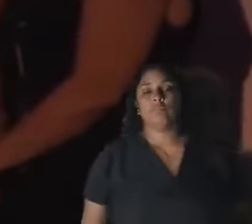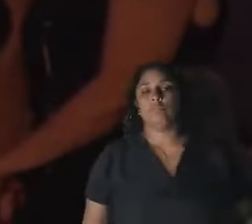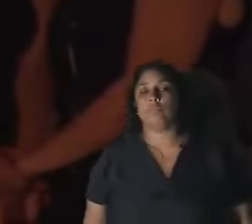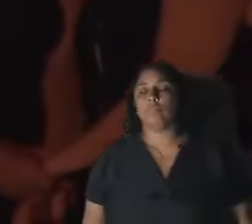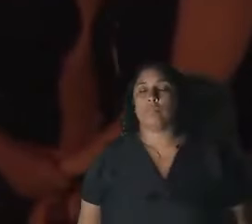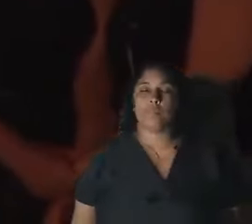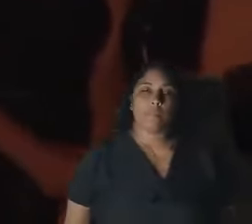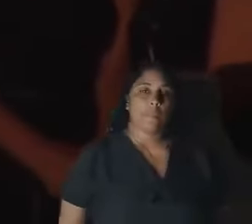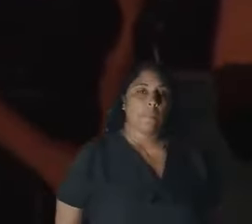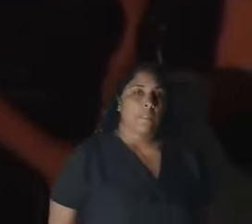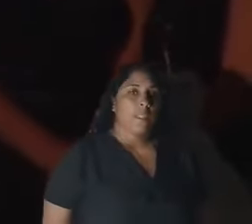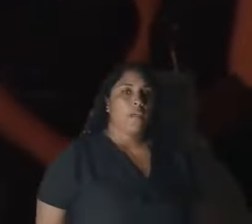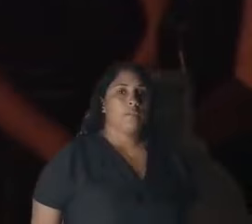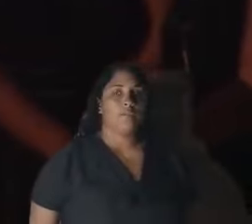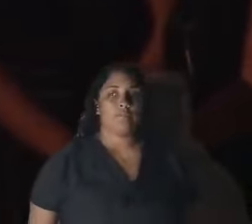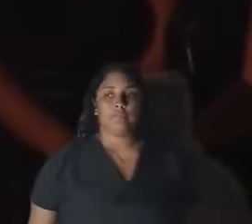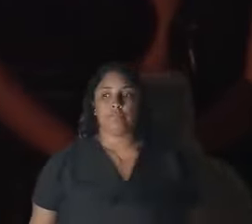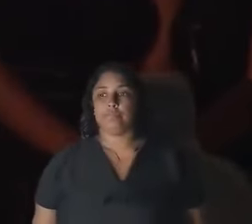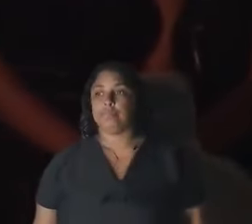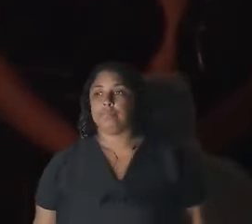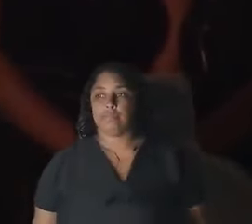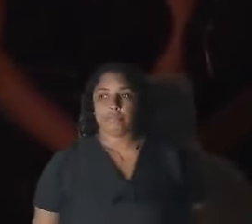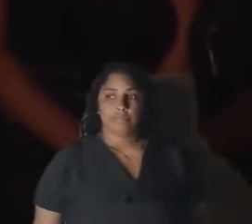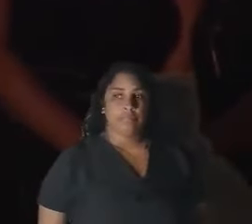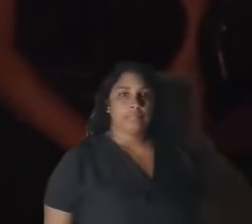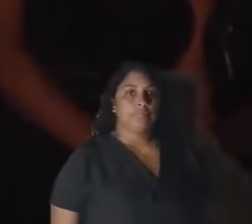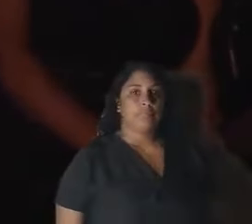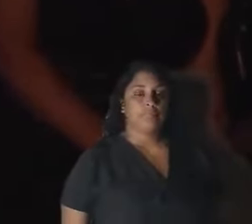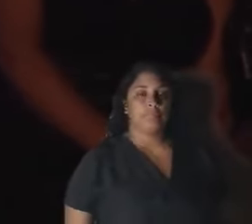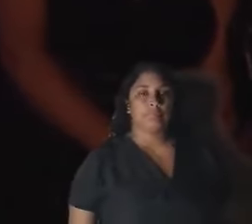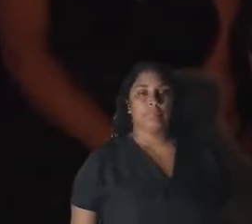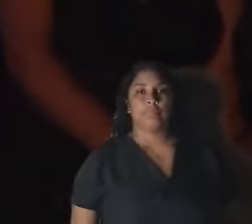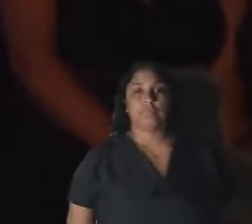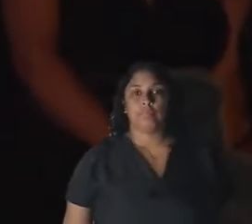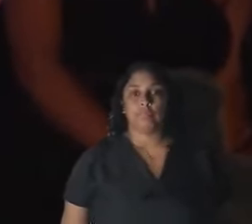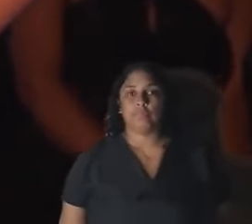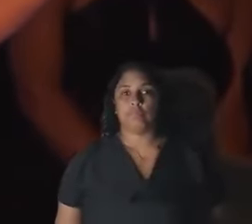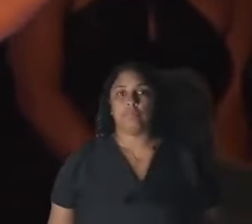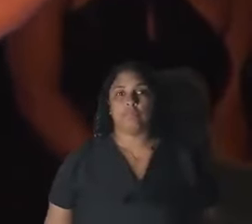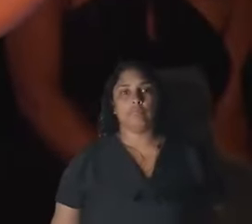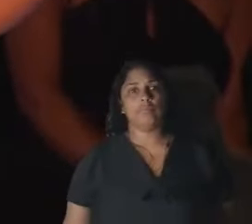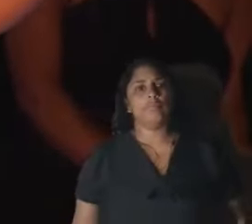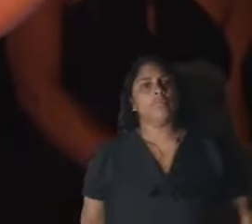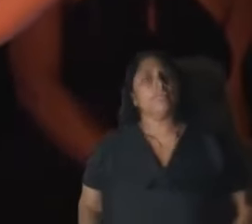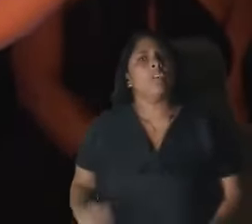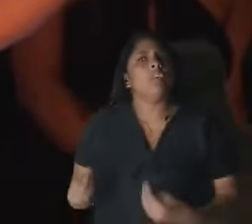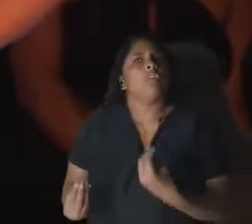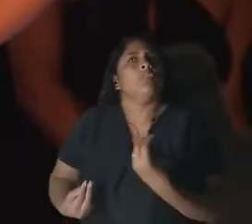Comentando.